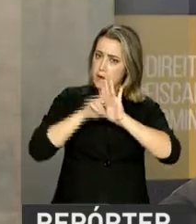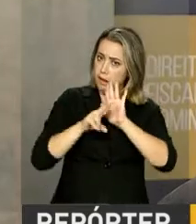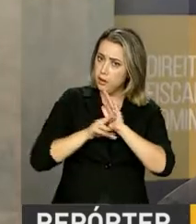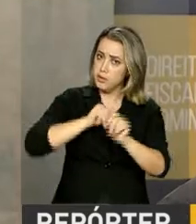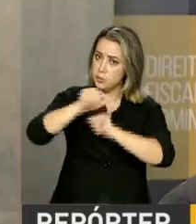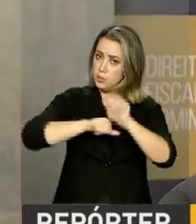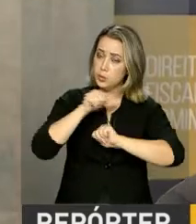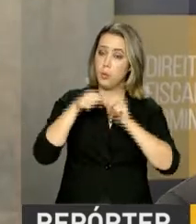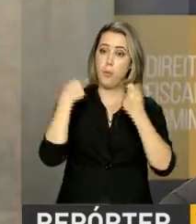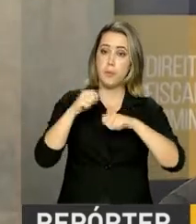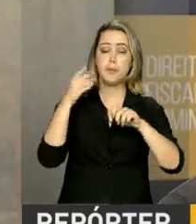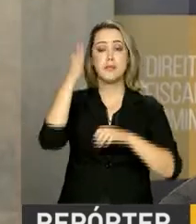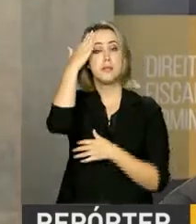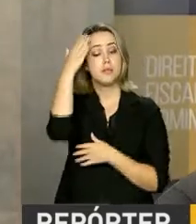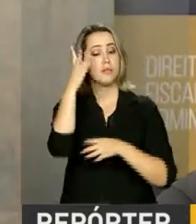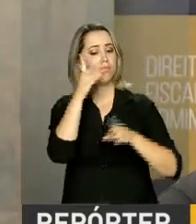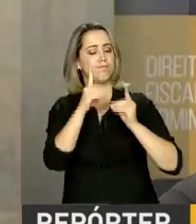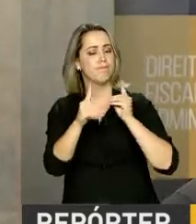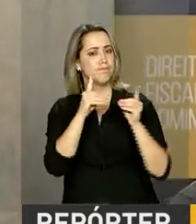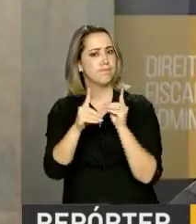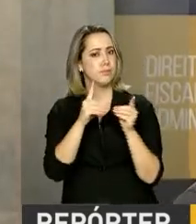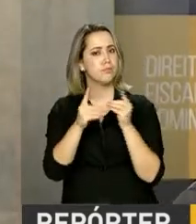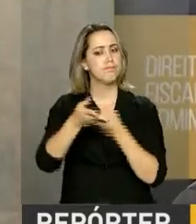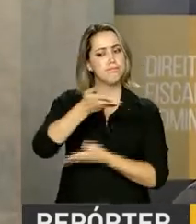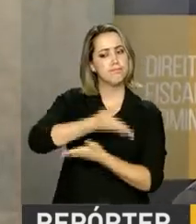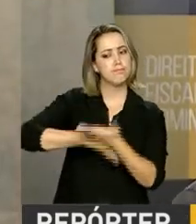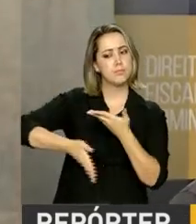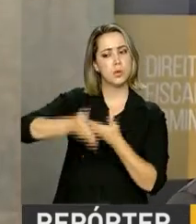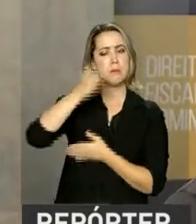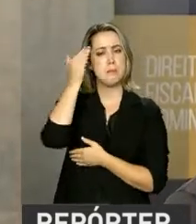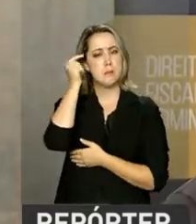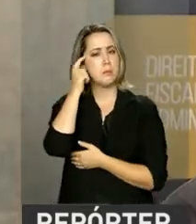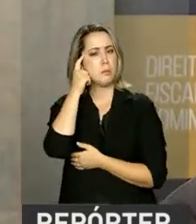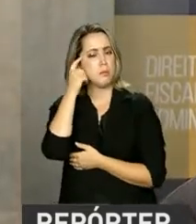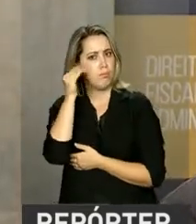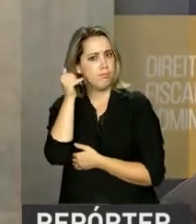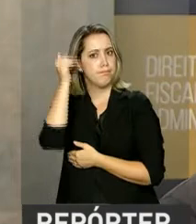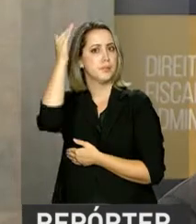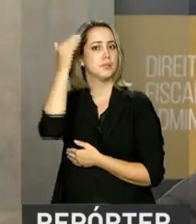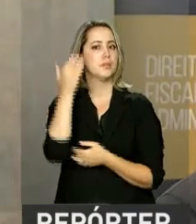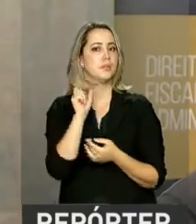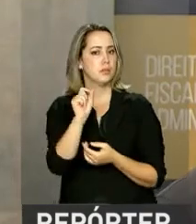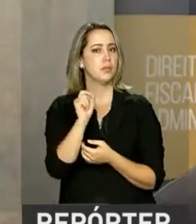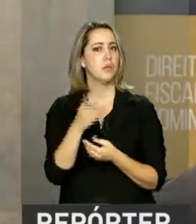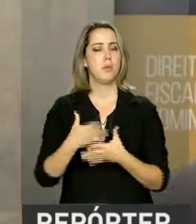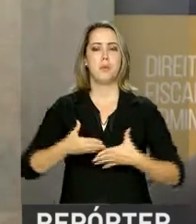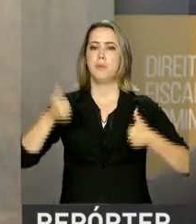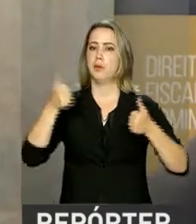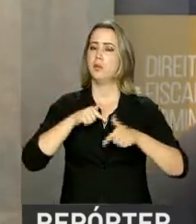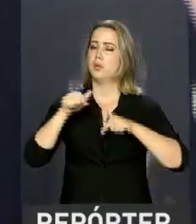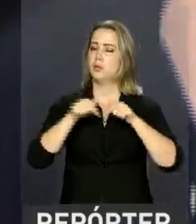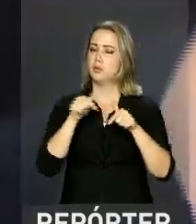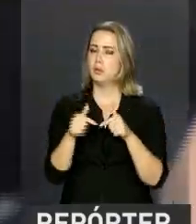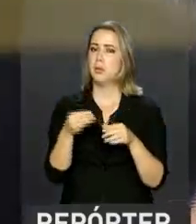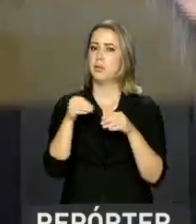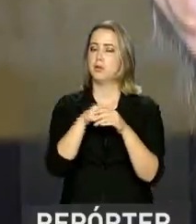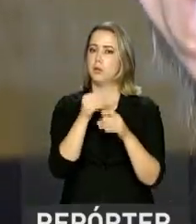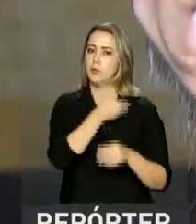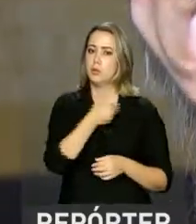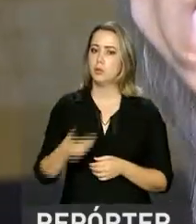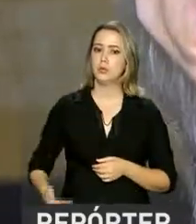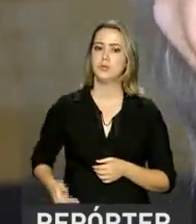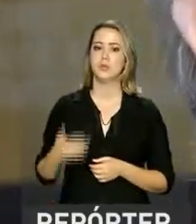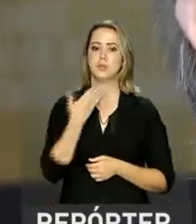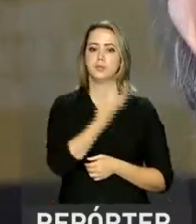estabelece uma troca de conhecimentos que permite um grau de conhecimento maior e com isso a qualidade dos serviços públicos também mais alta para ela